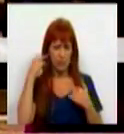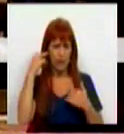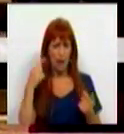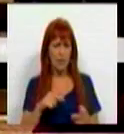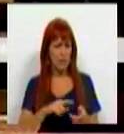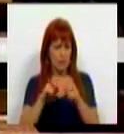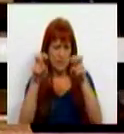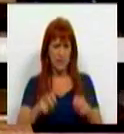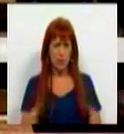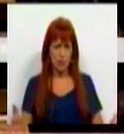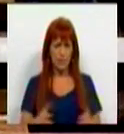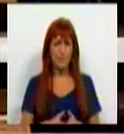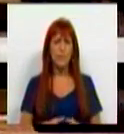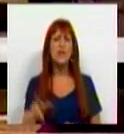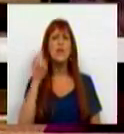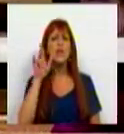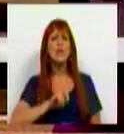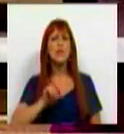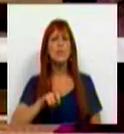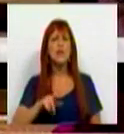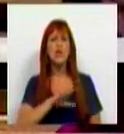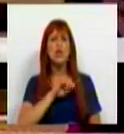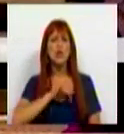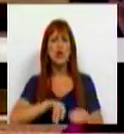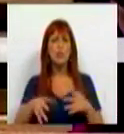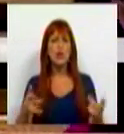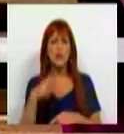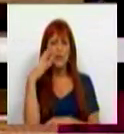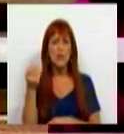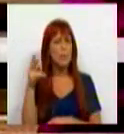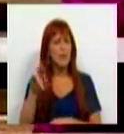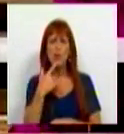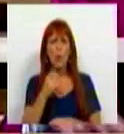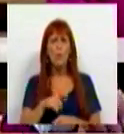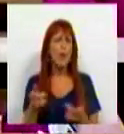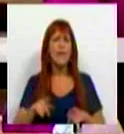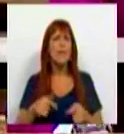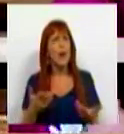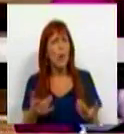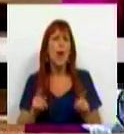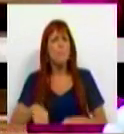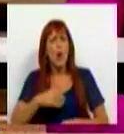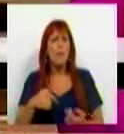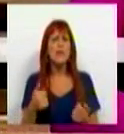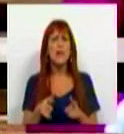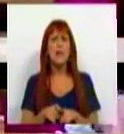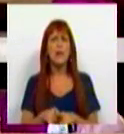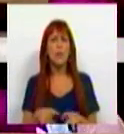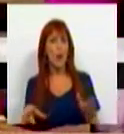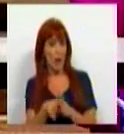certidões. Senhora Presidente, senhoras e senhores deputados, o Simplex não pode também deixar de preocupar-se com a